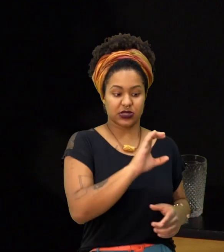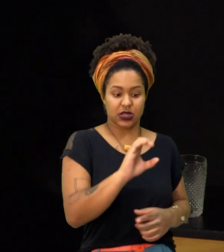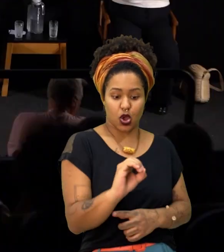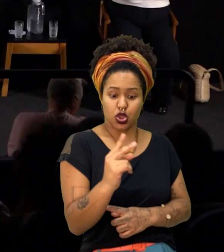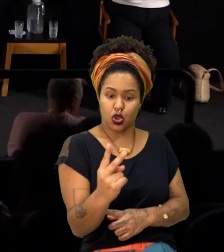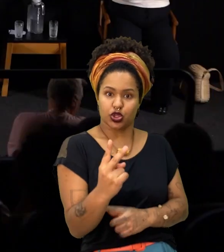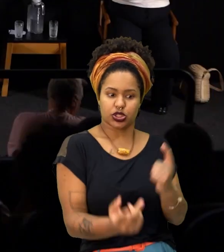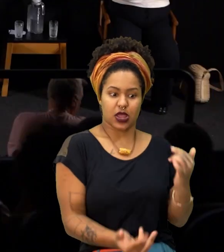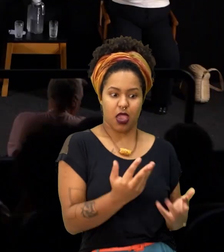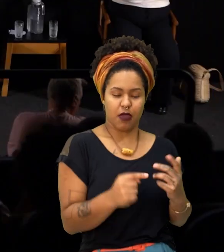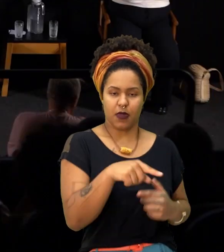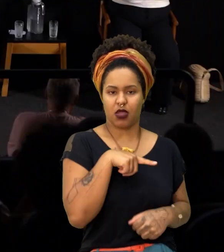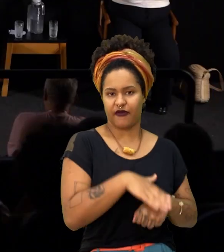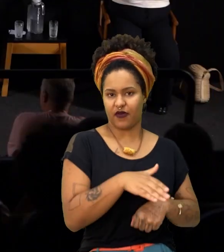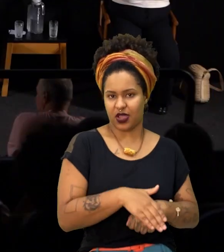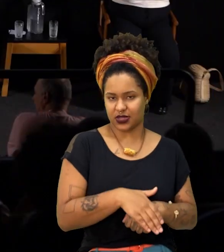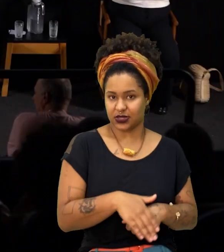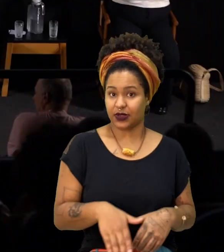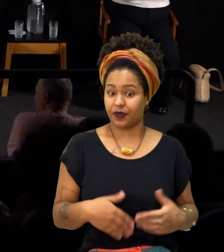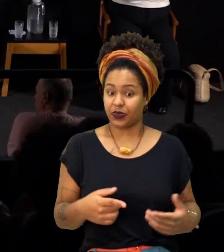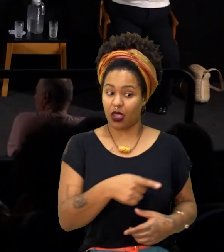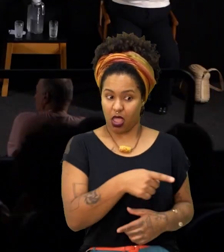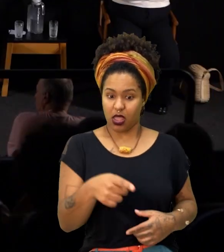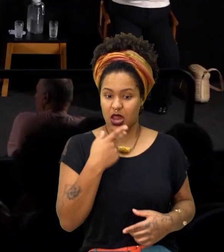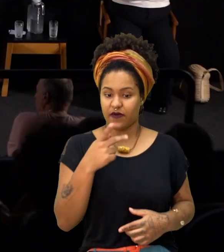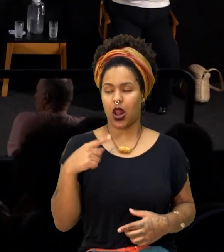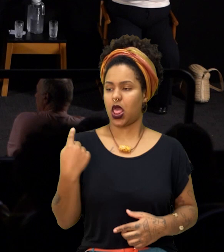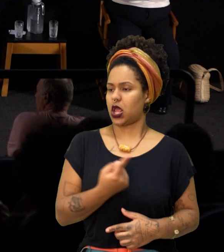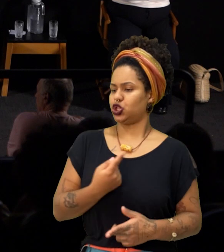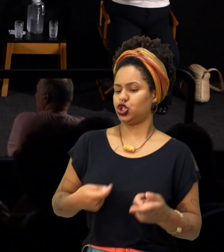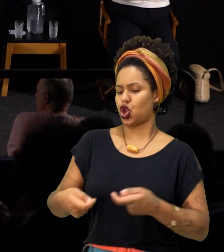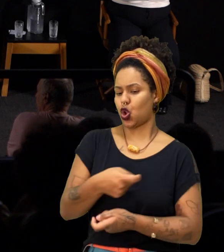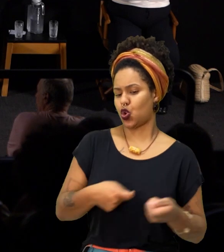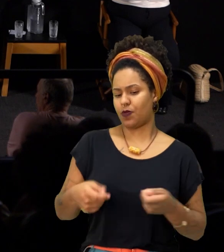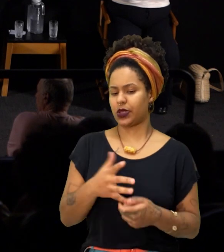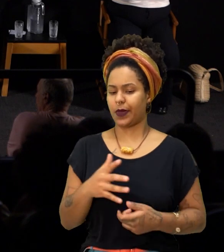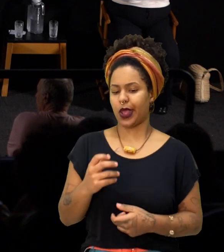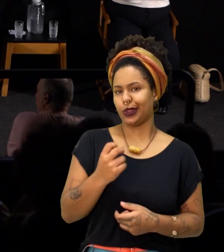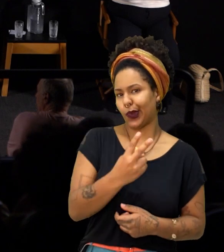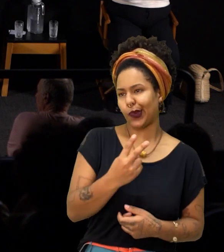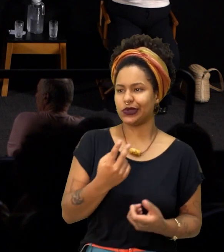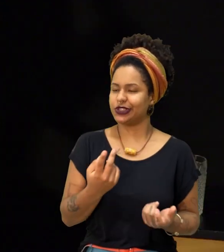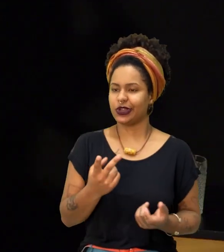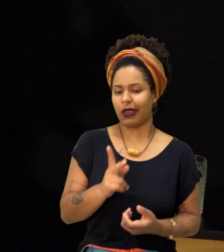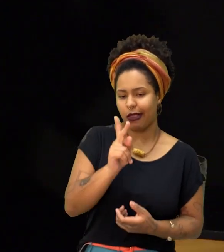você queima aquilo, tá certo? E aí eles dizem: não, a gente economiza uns 2, 3 quilos a hora que faz esse...